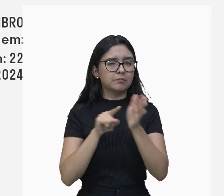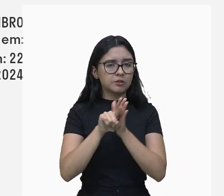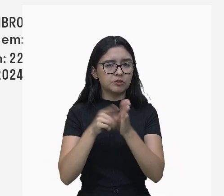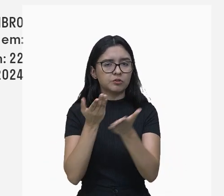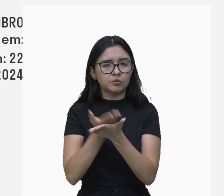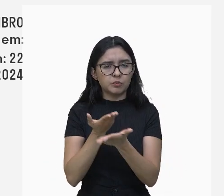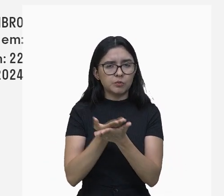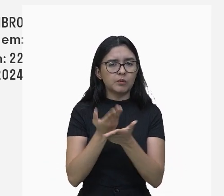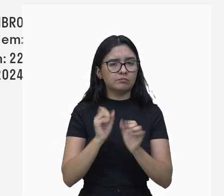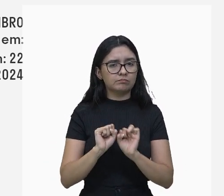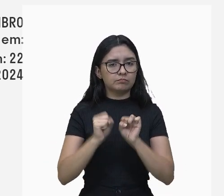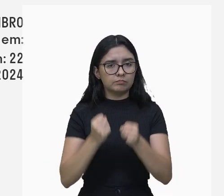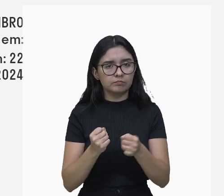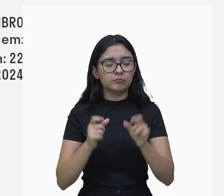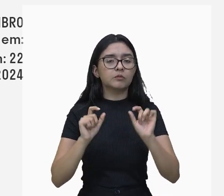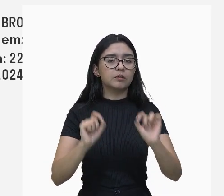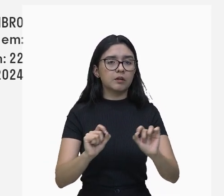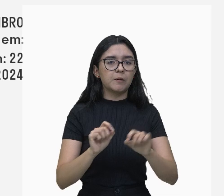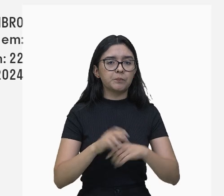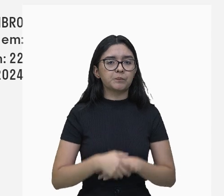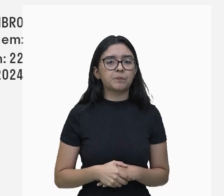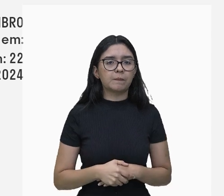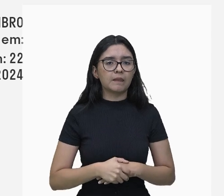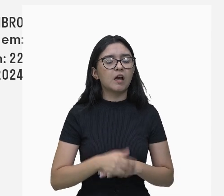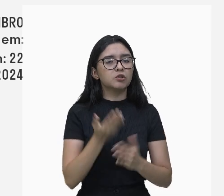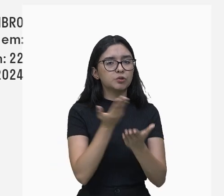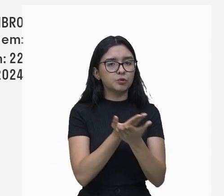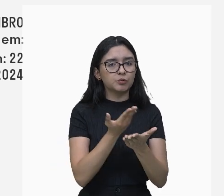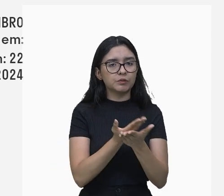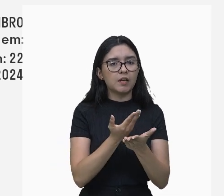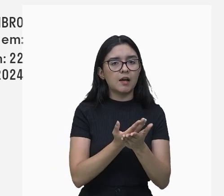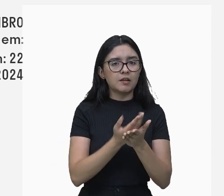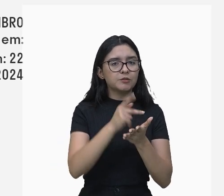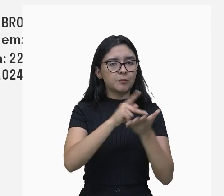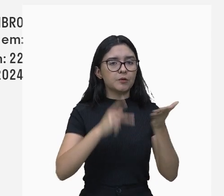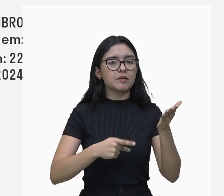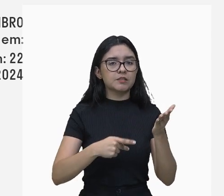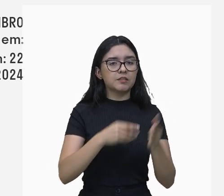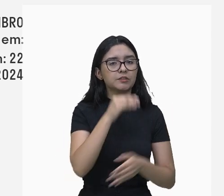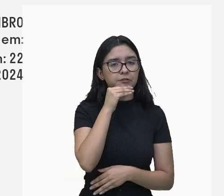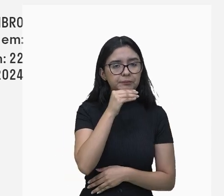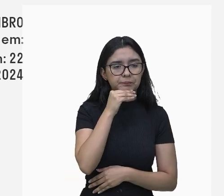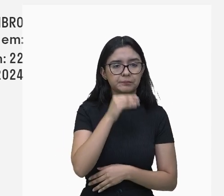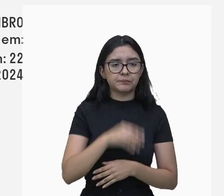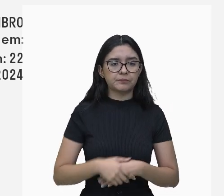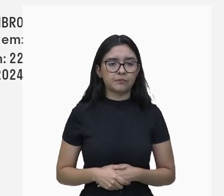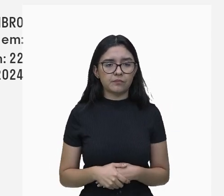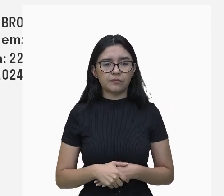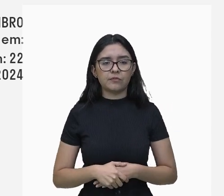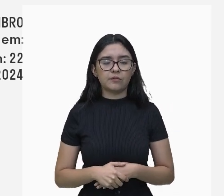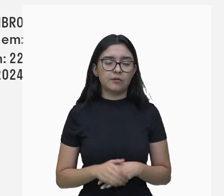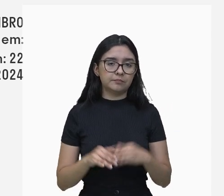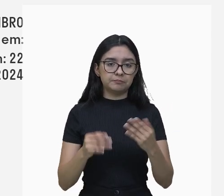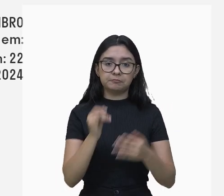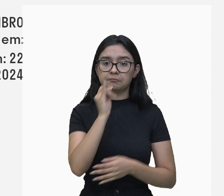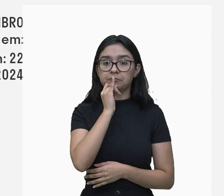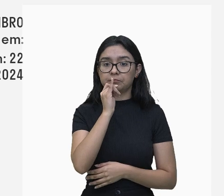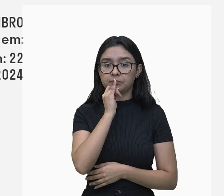se dedicaram aí a observar e a estudar a obra deste poeta. Por